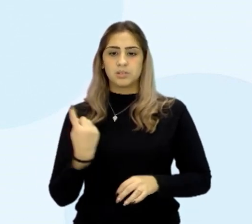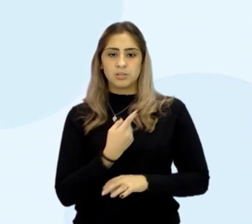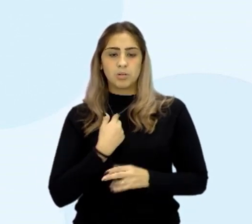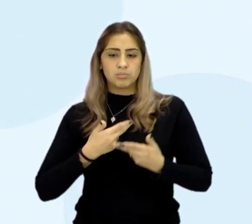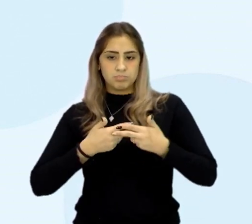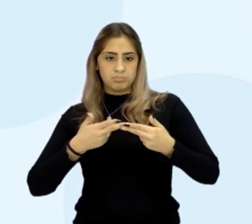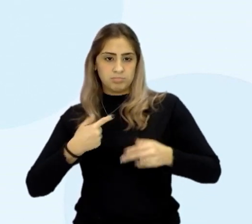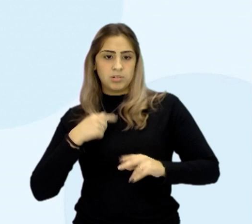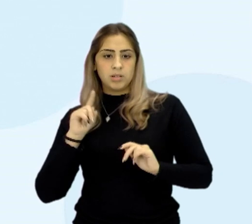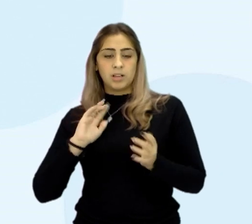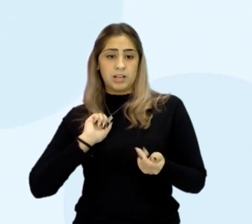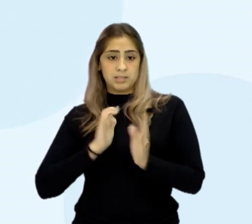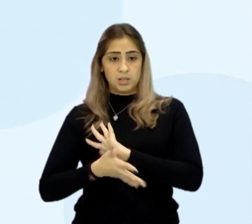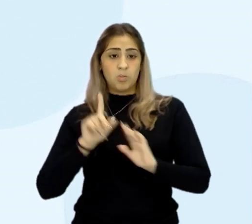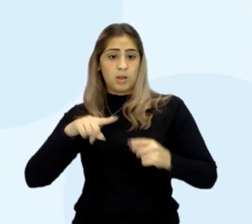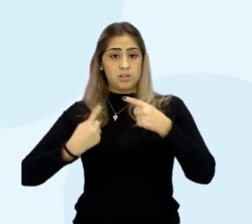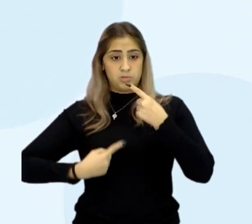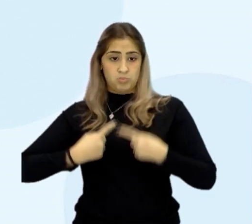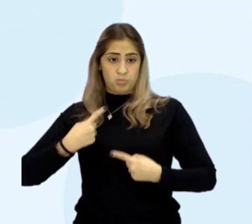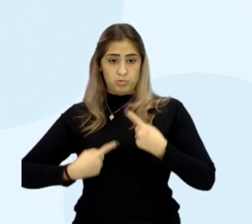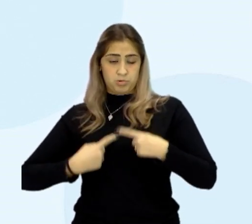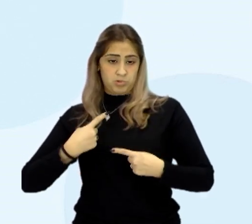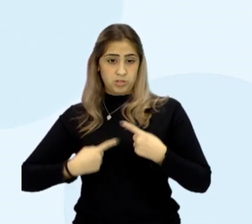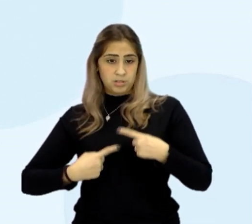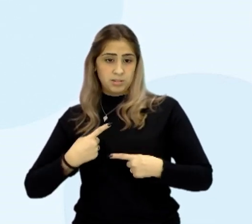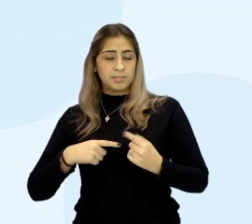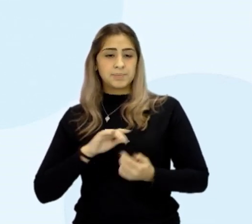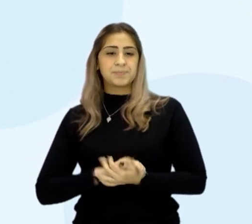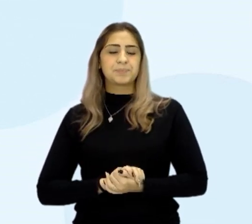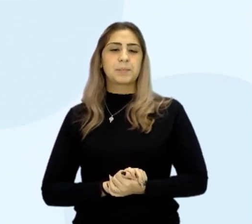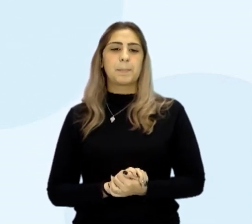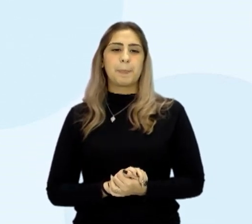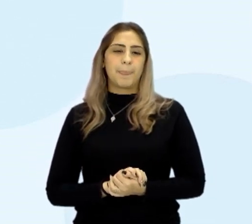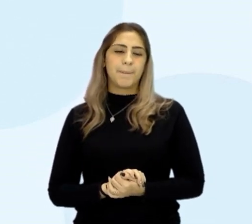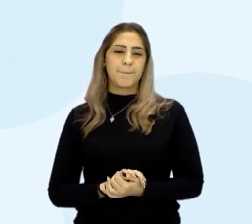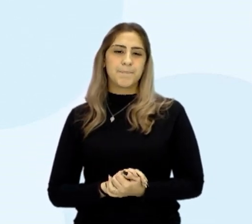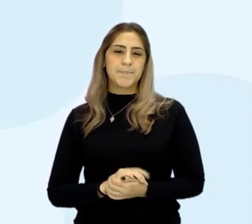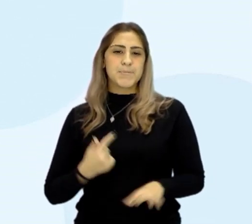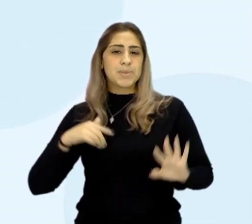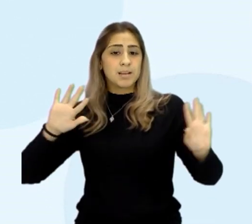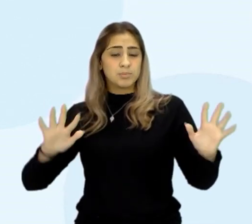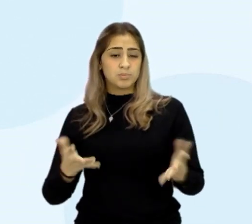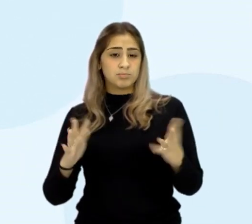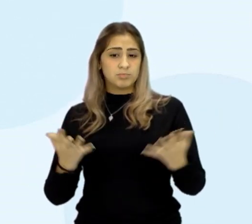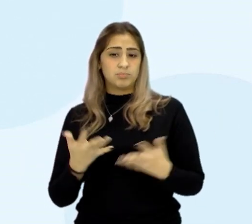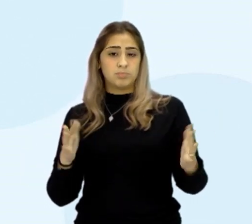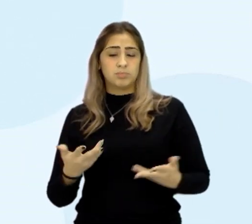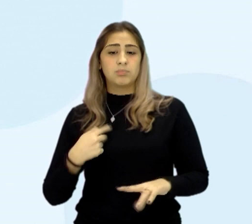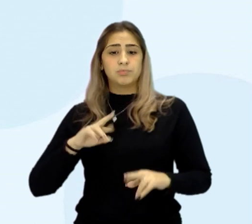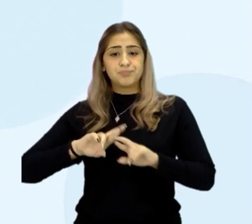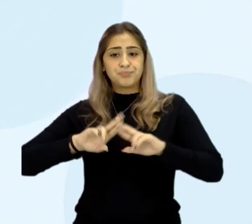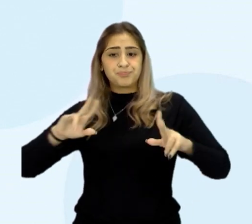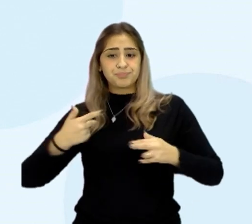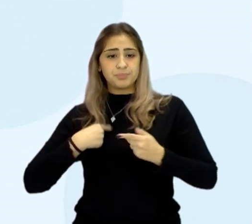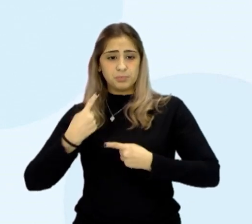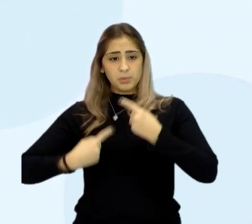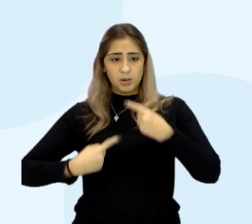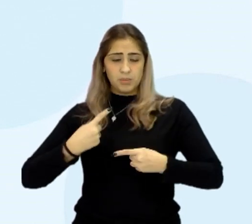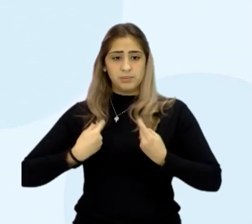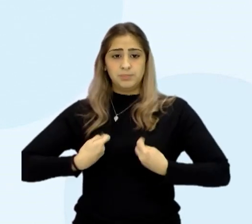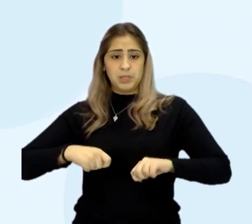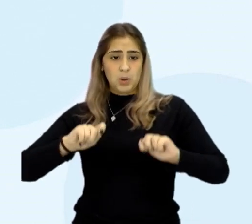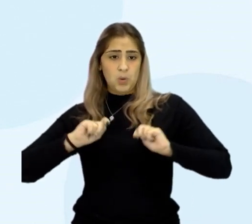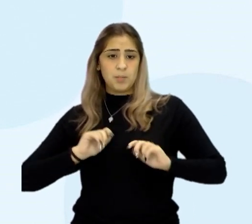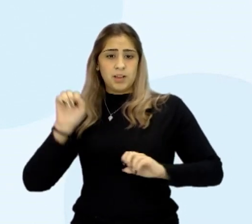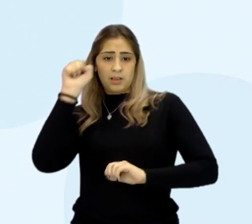é discutir, né? Hoje nós vamos discutir as motivações da adoção de diferentes políticas